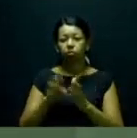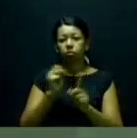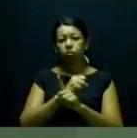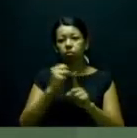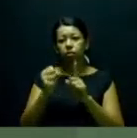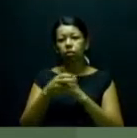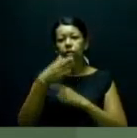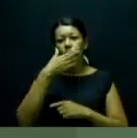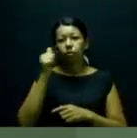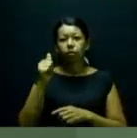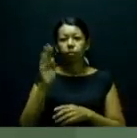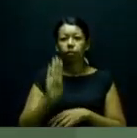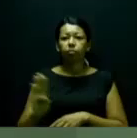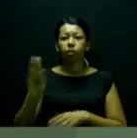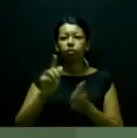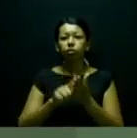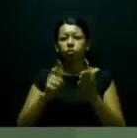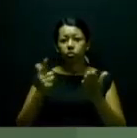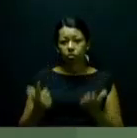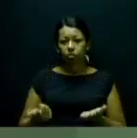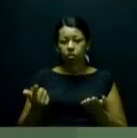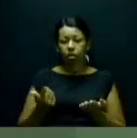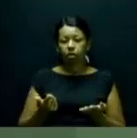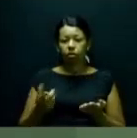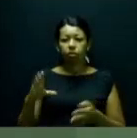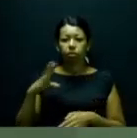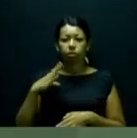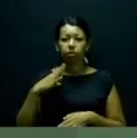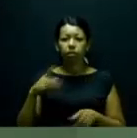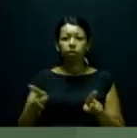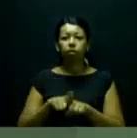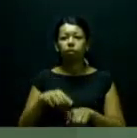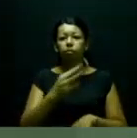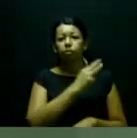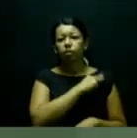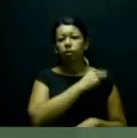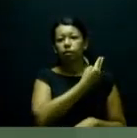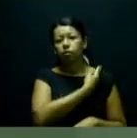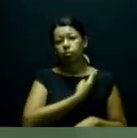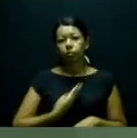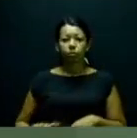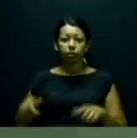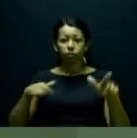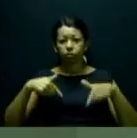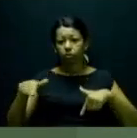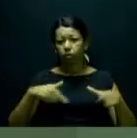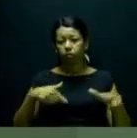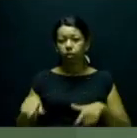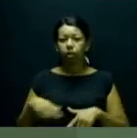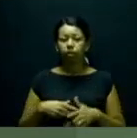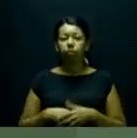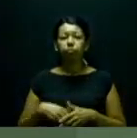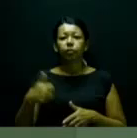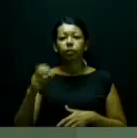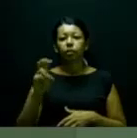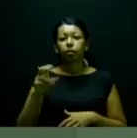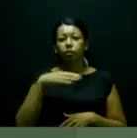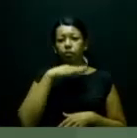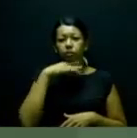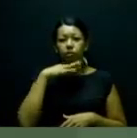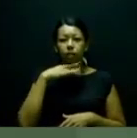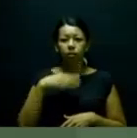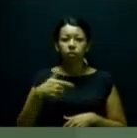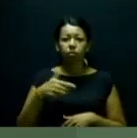melhoramento de bairros, jornais que circulam na Baixada Santista e Ministério Público do Trabalho. Sala Dona Helena Merete Cunha, 15 de março de